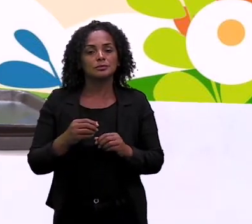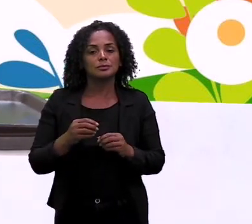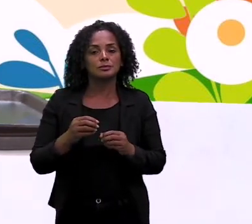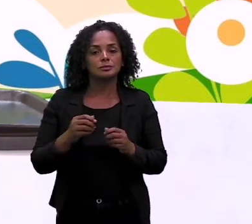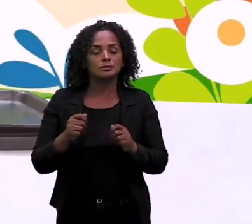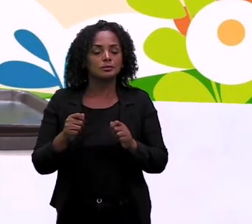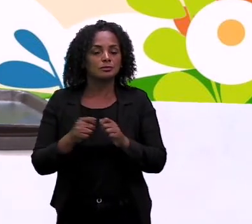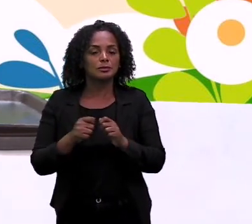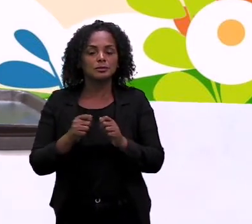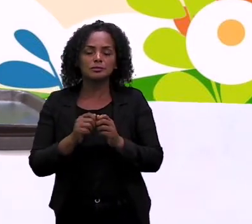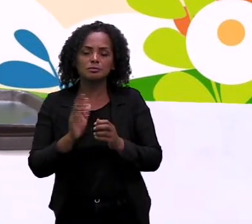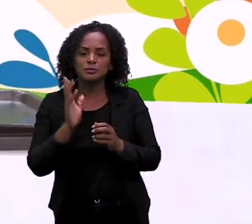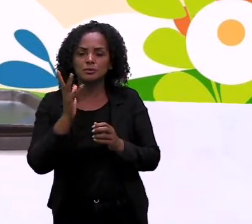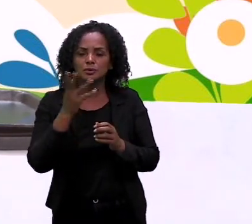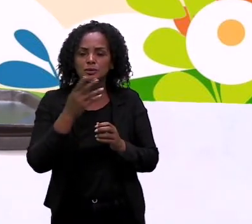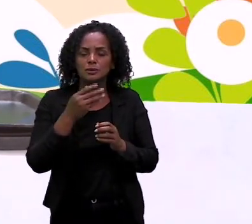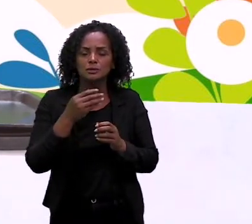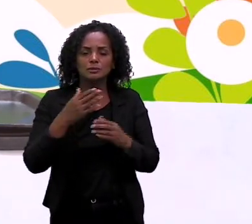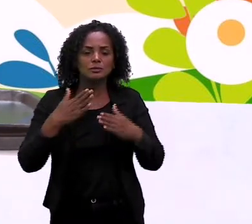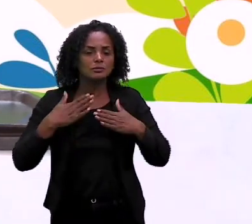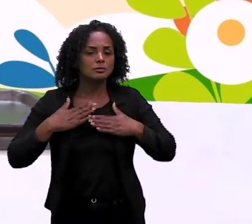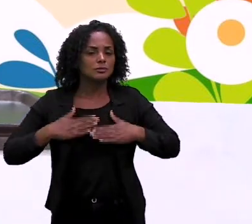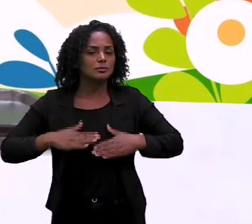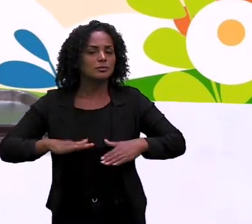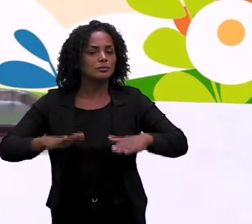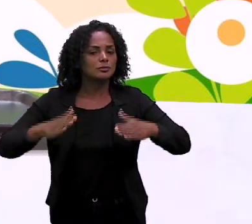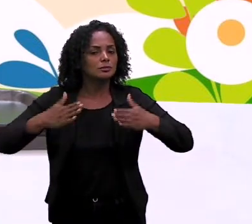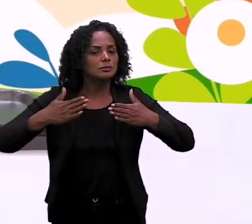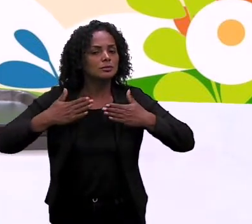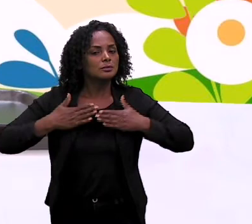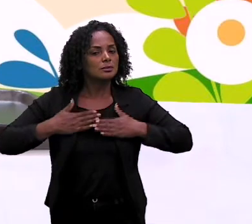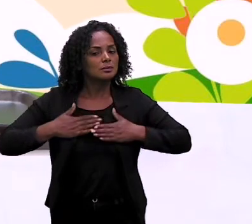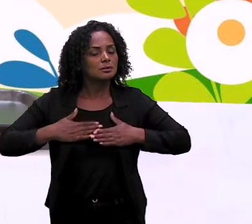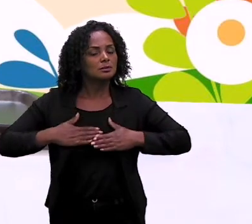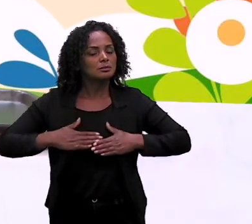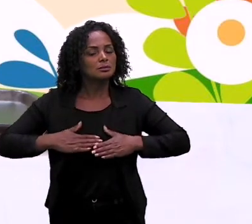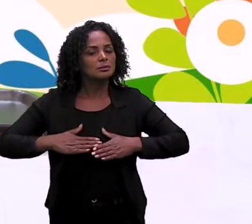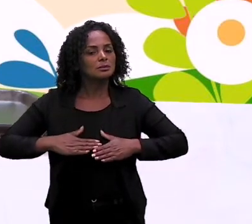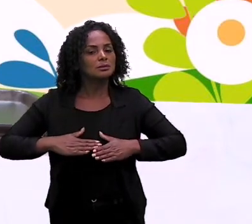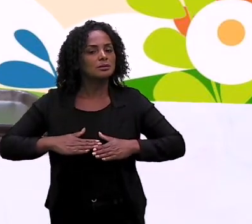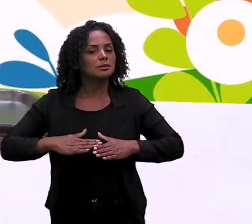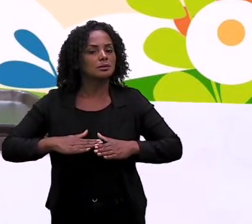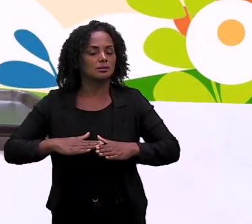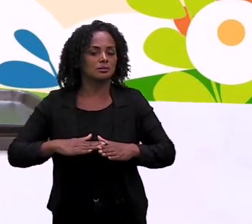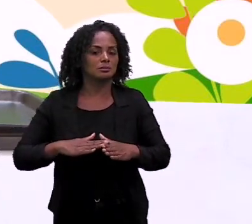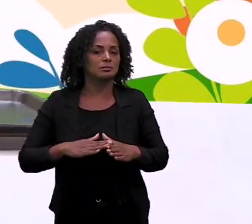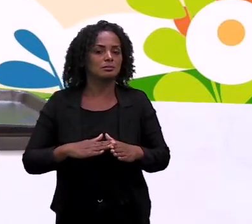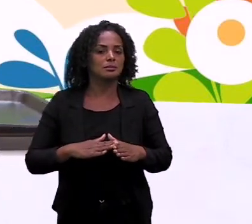Thank you.